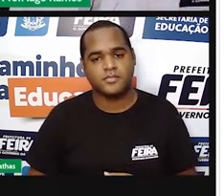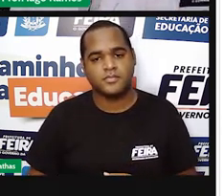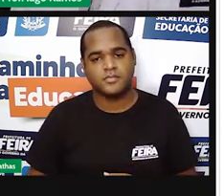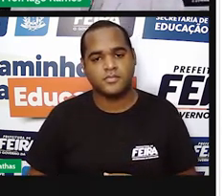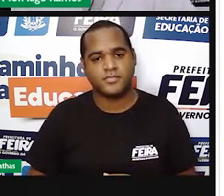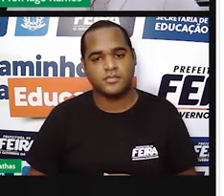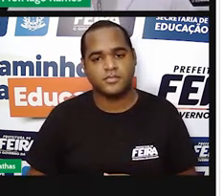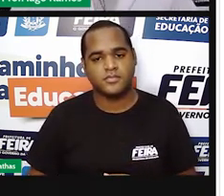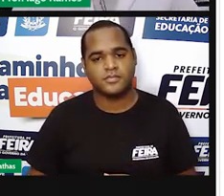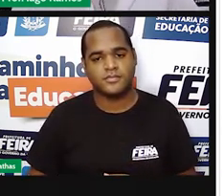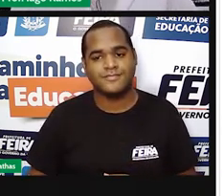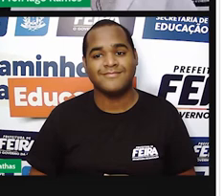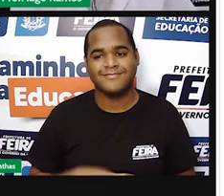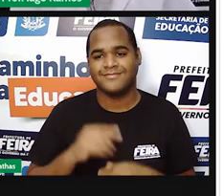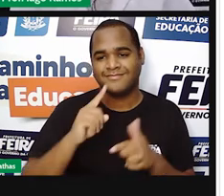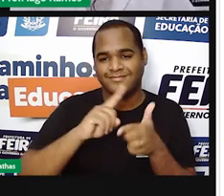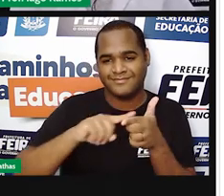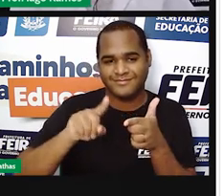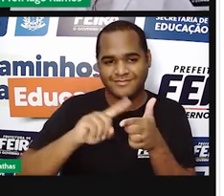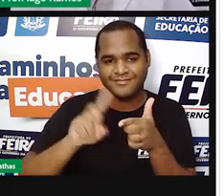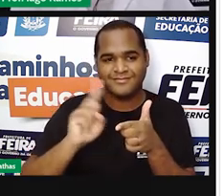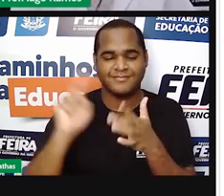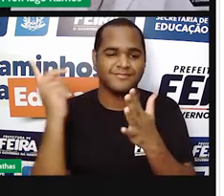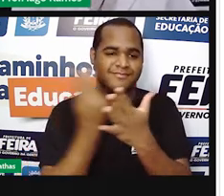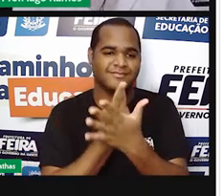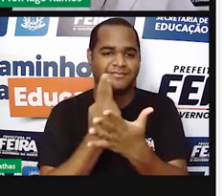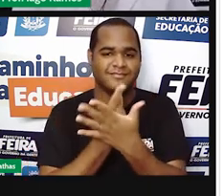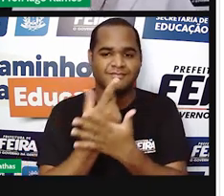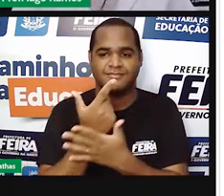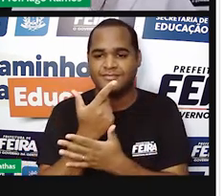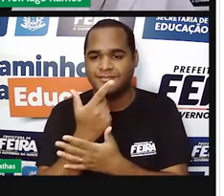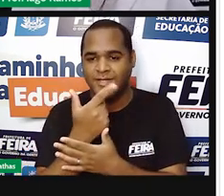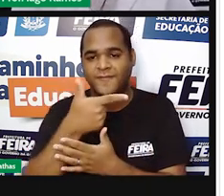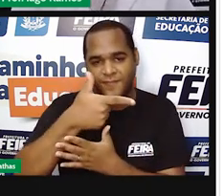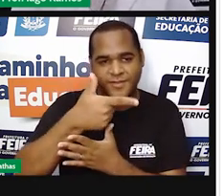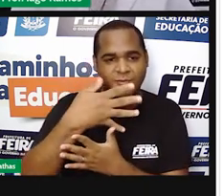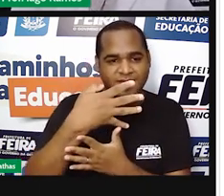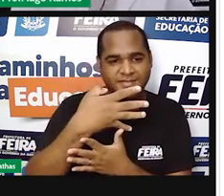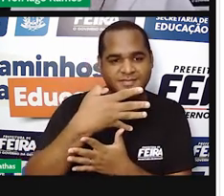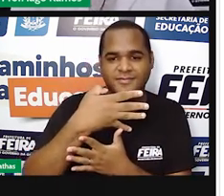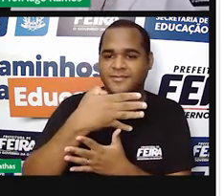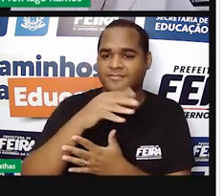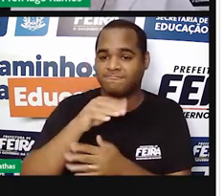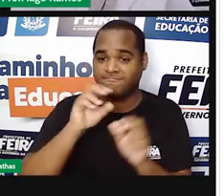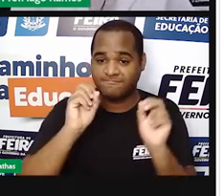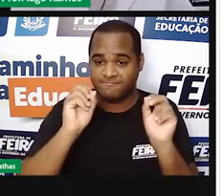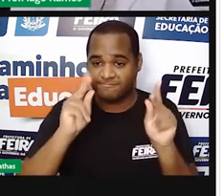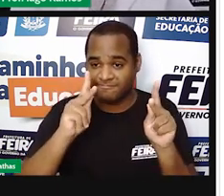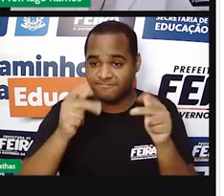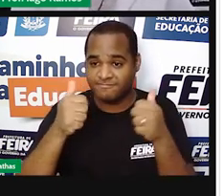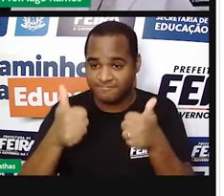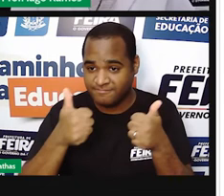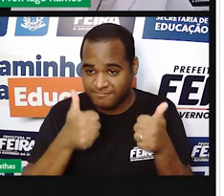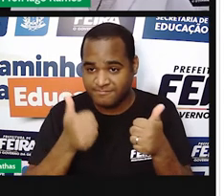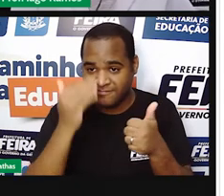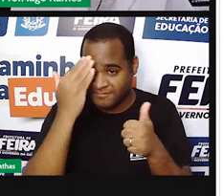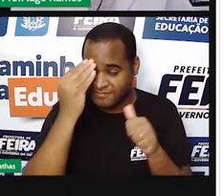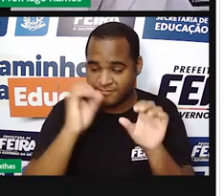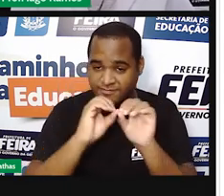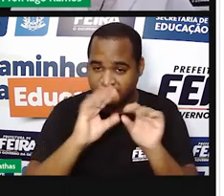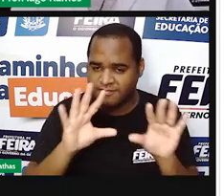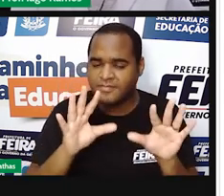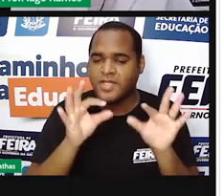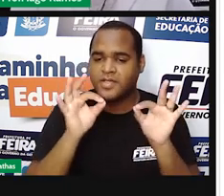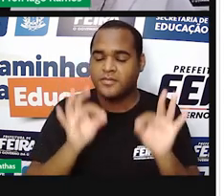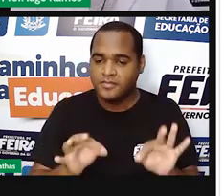em 24 autocorrigindo é 24 Olha só que bacana Que belezinha massa